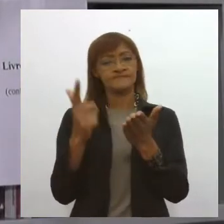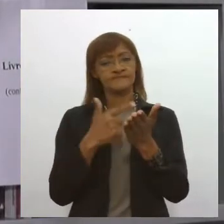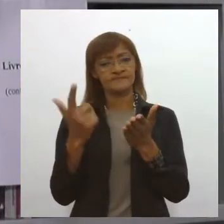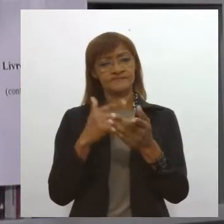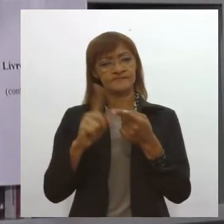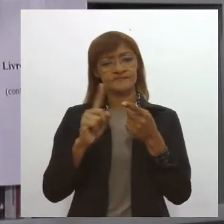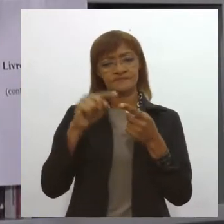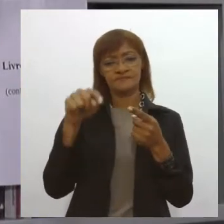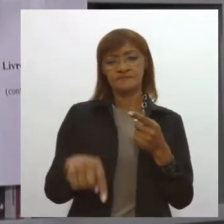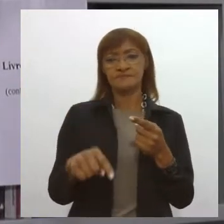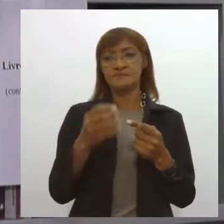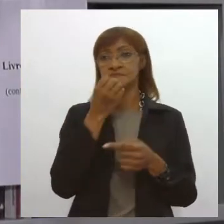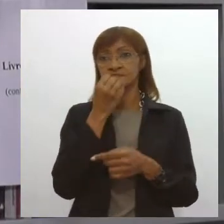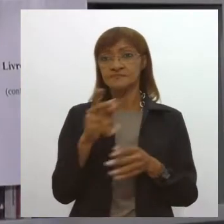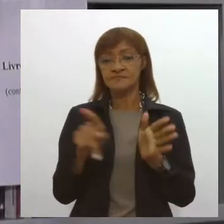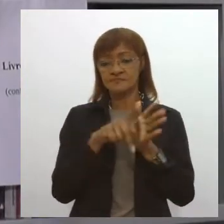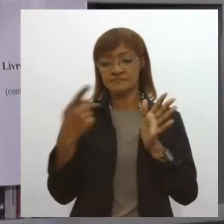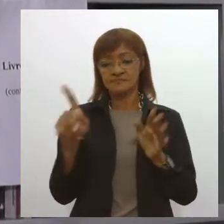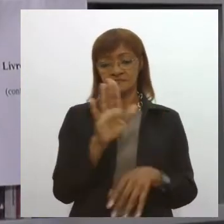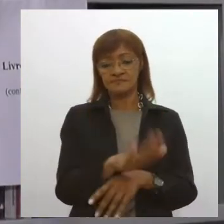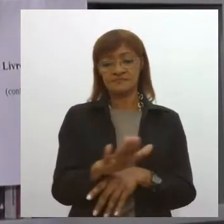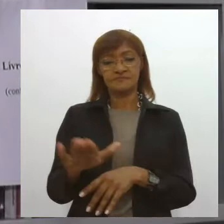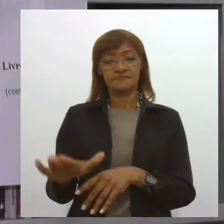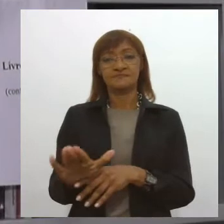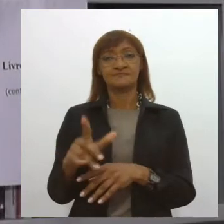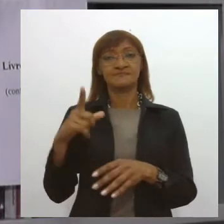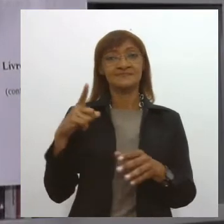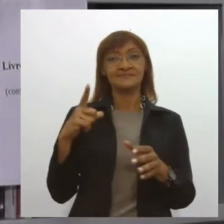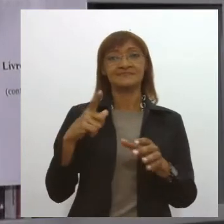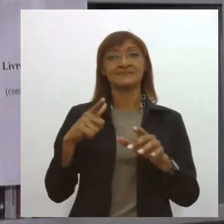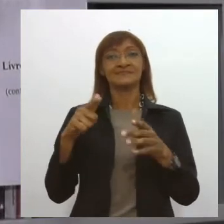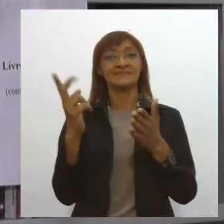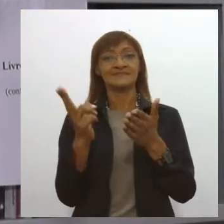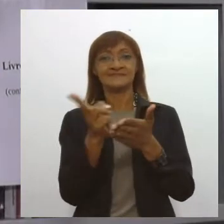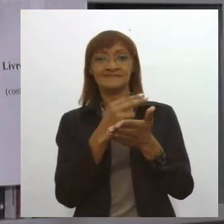público infanto-juvenil. A gente tem gibis, a gente tem revistas em